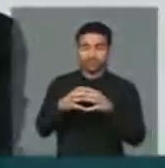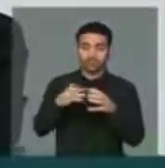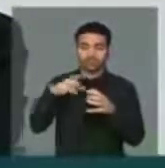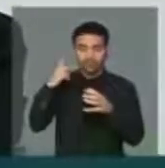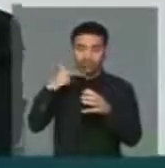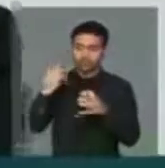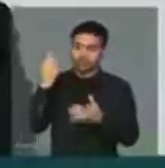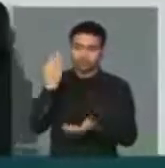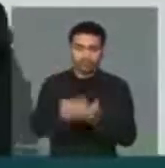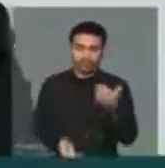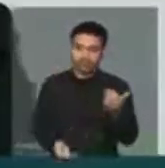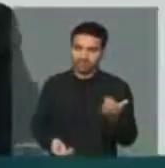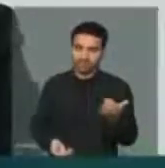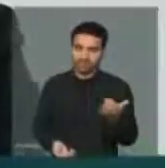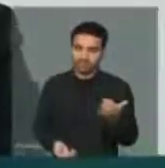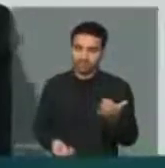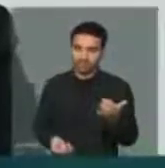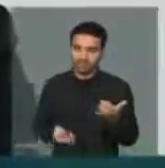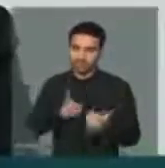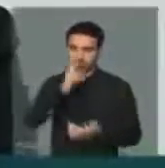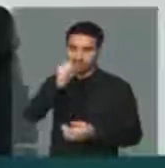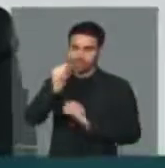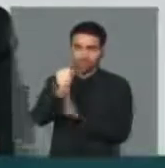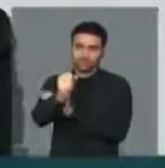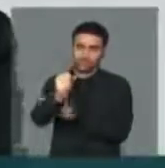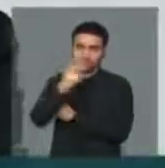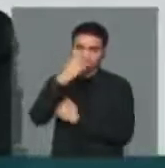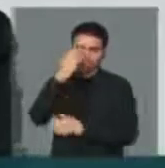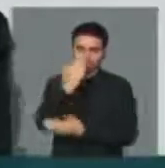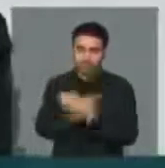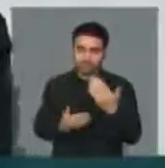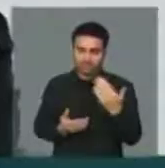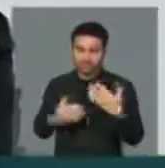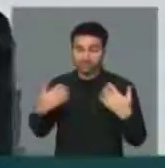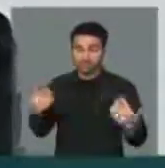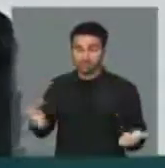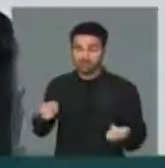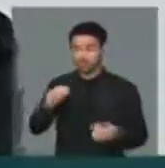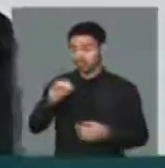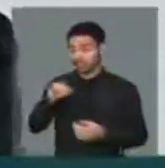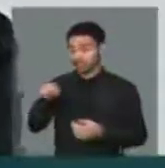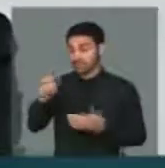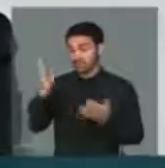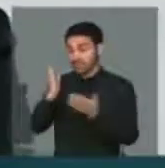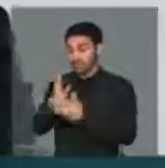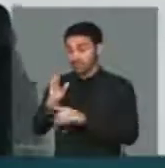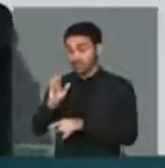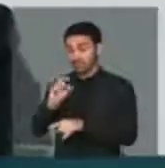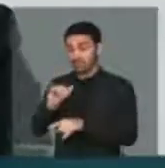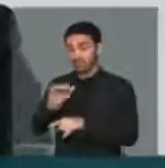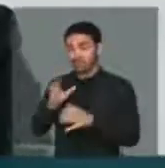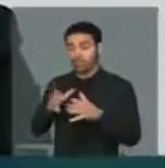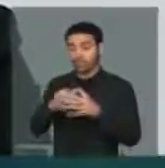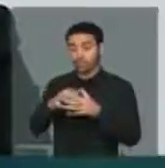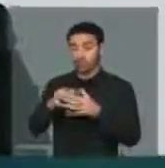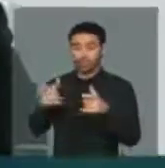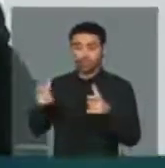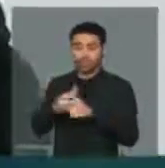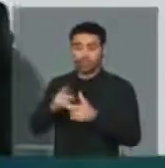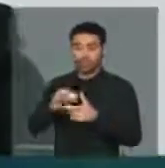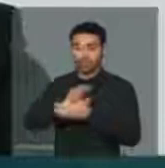asfixia. E, na verdade, segundo ele, a cláusula provocaria o massacre das minorias, o que não é